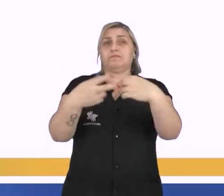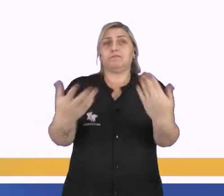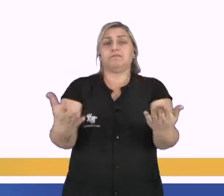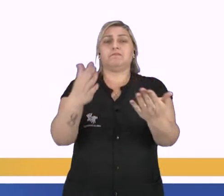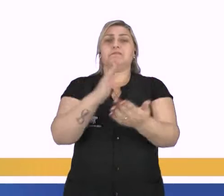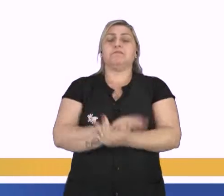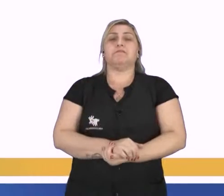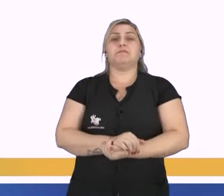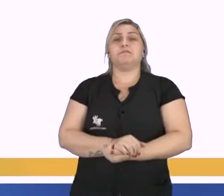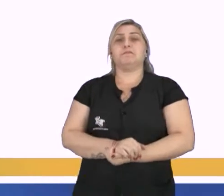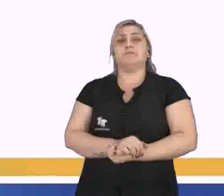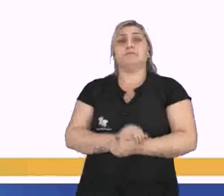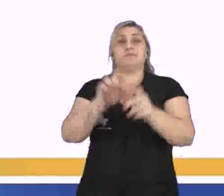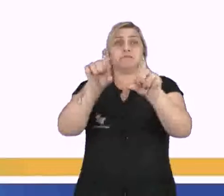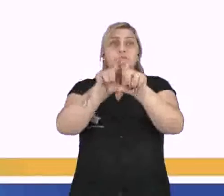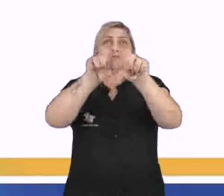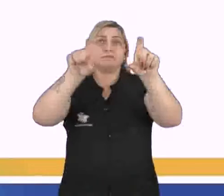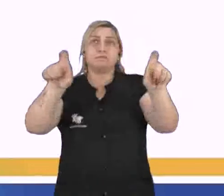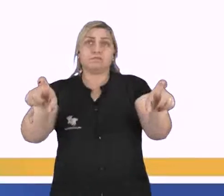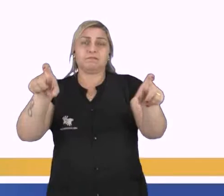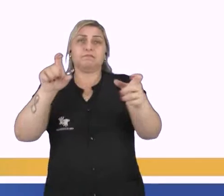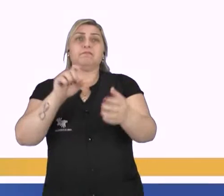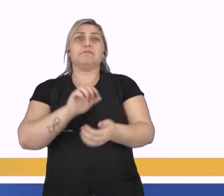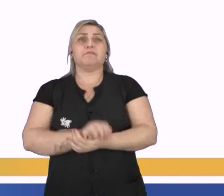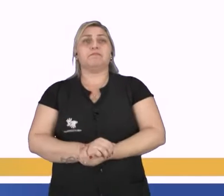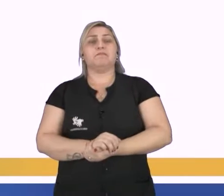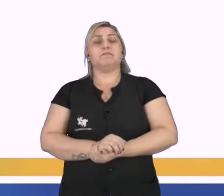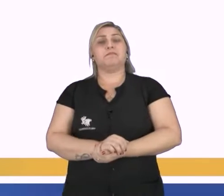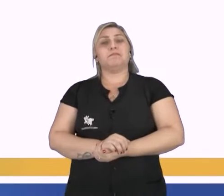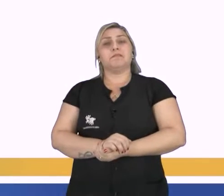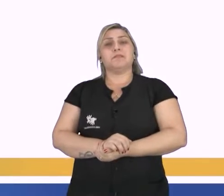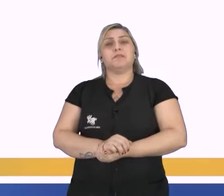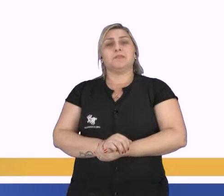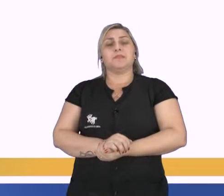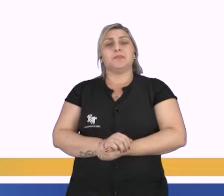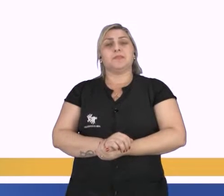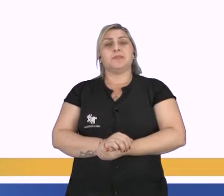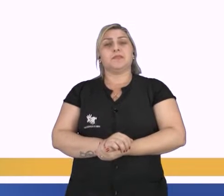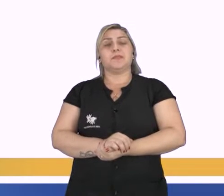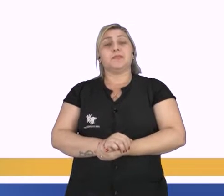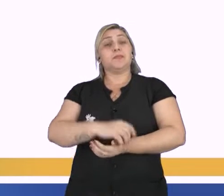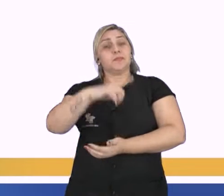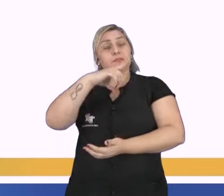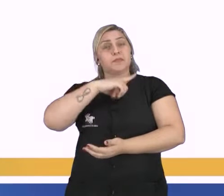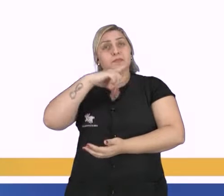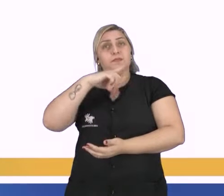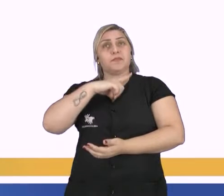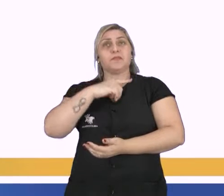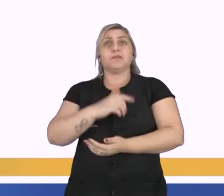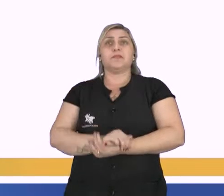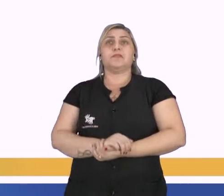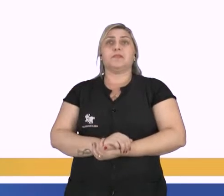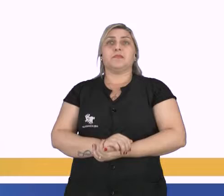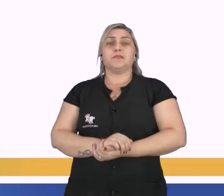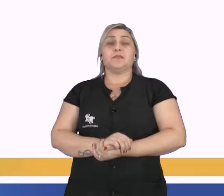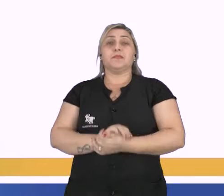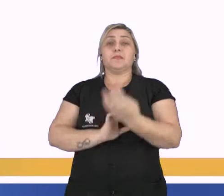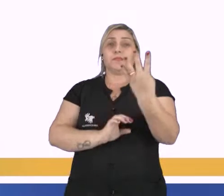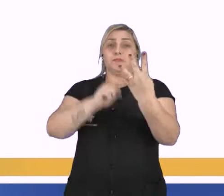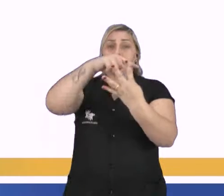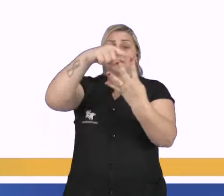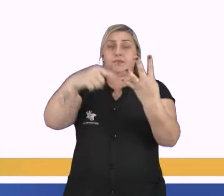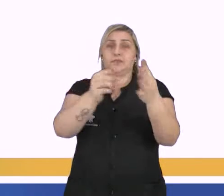Então, nesse parágrafo retirado aí da obra de Drauzio Varela, nós temos, né,